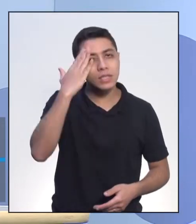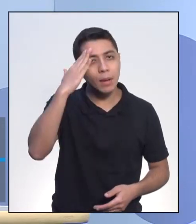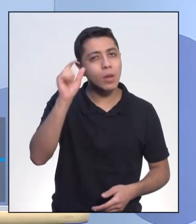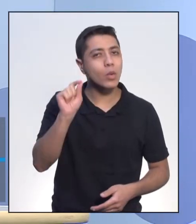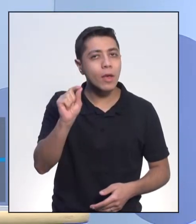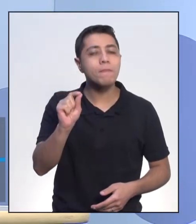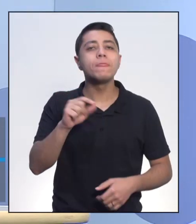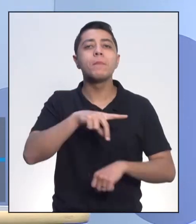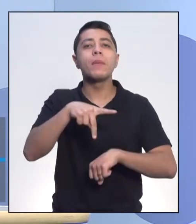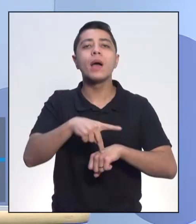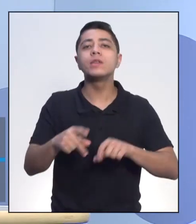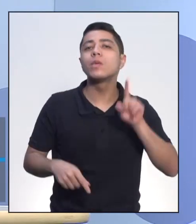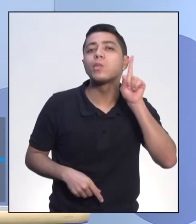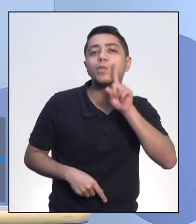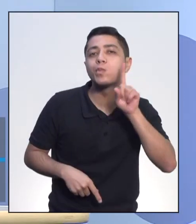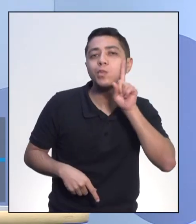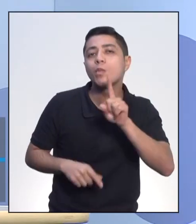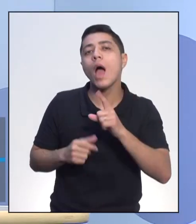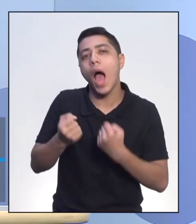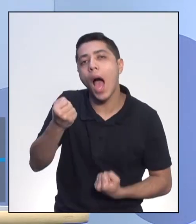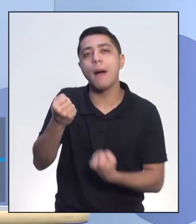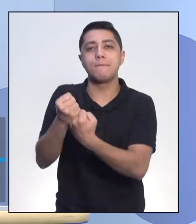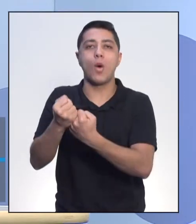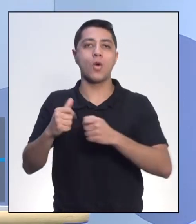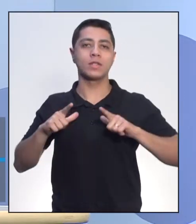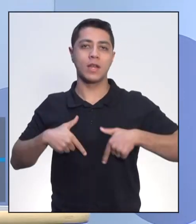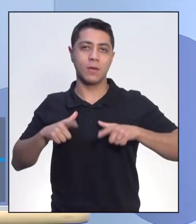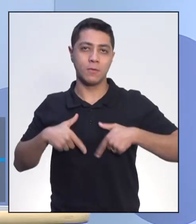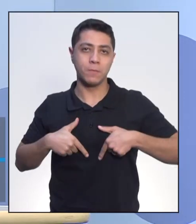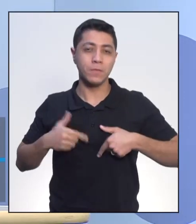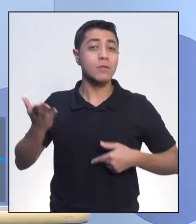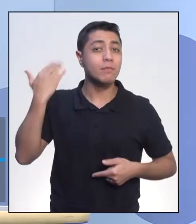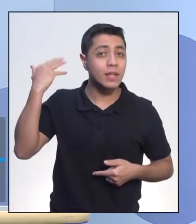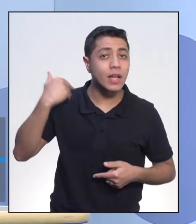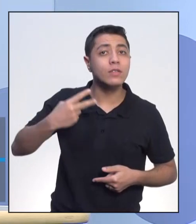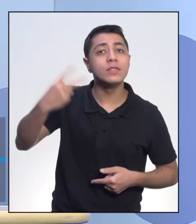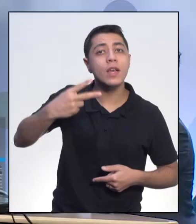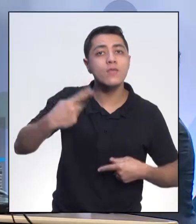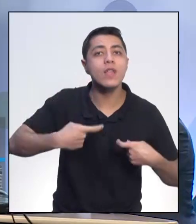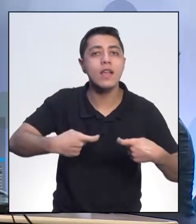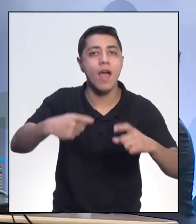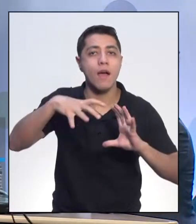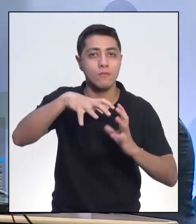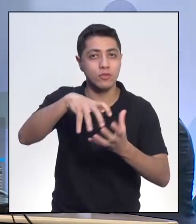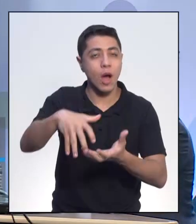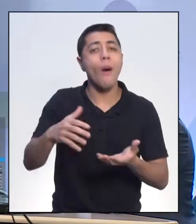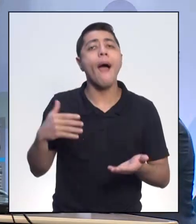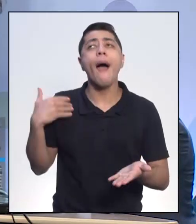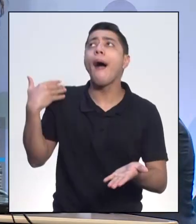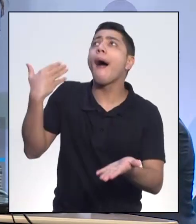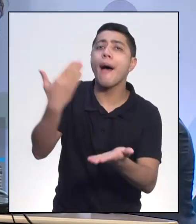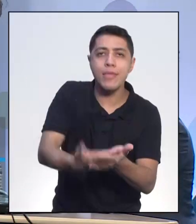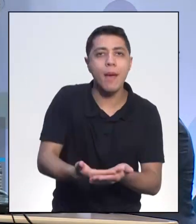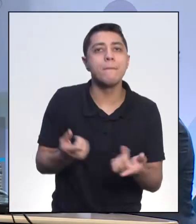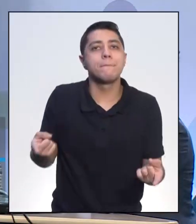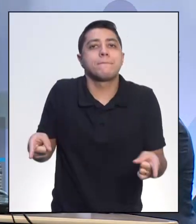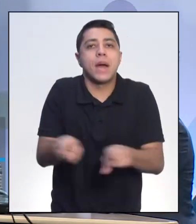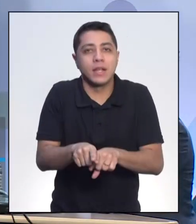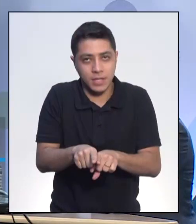Estado de Israel desde o final da Segunda Guerra Mundial. É um parceiro importante para os Estados Unidos, até por